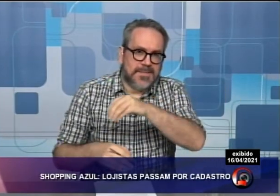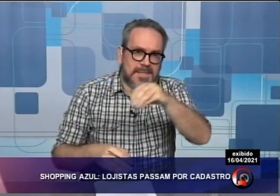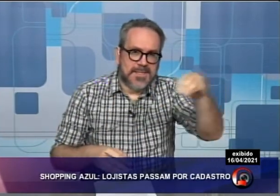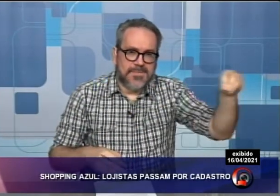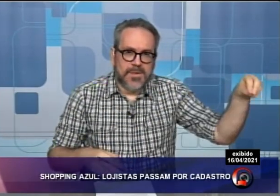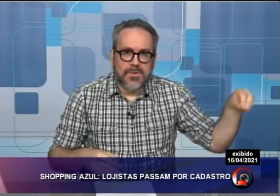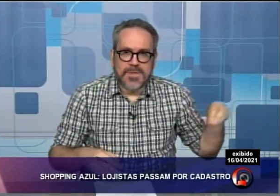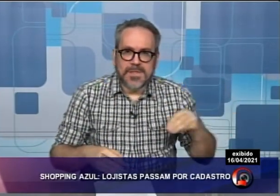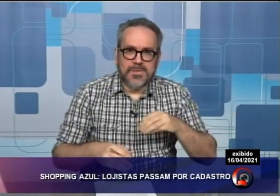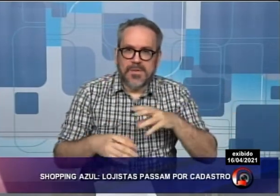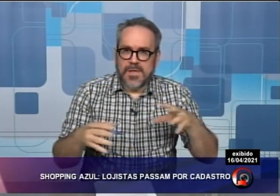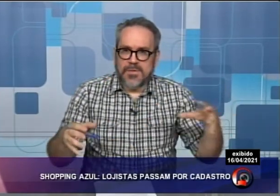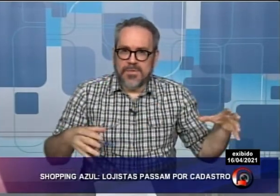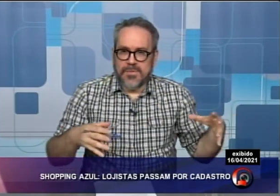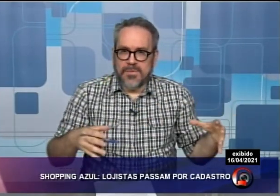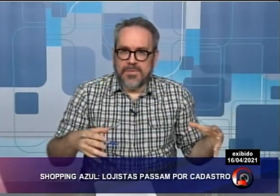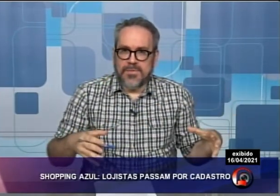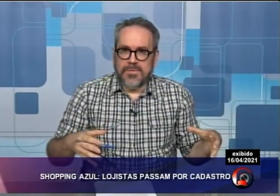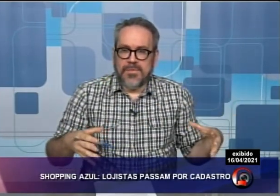as despesas miúdas do